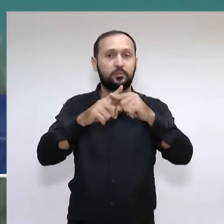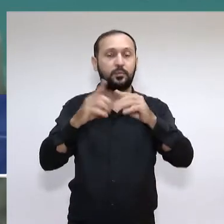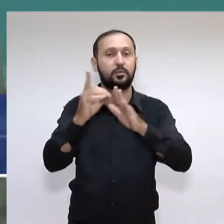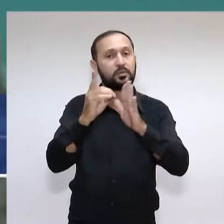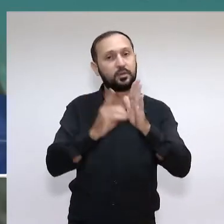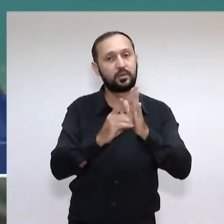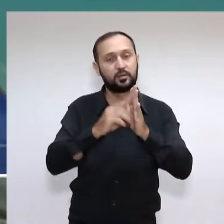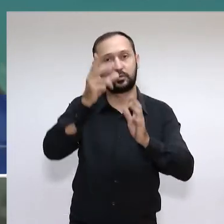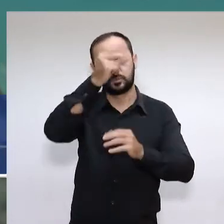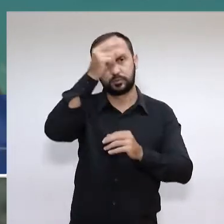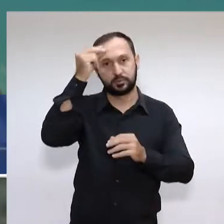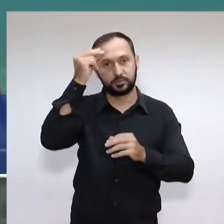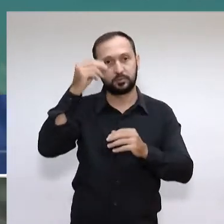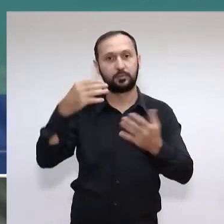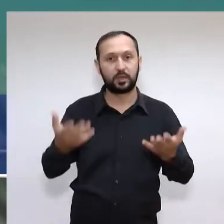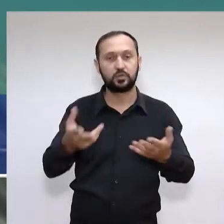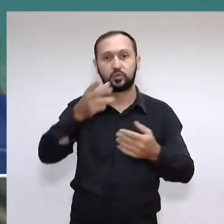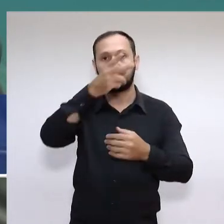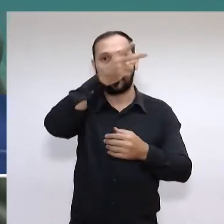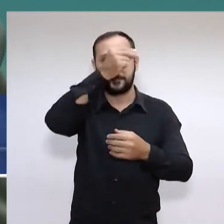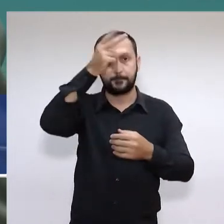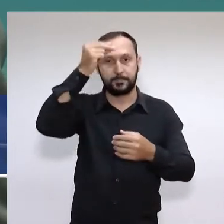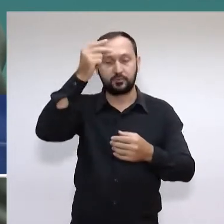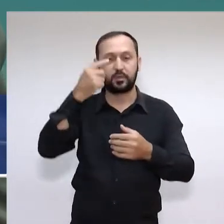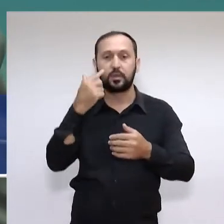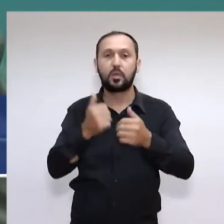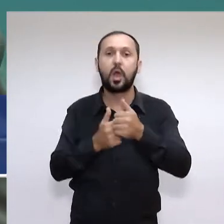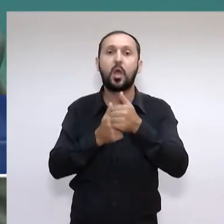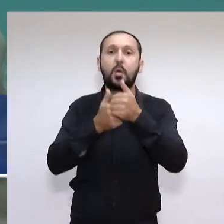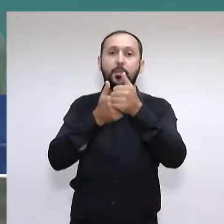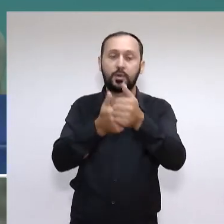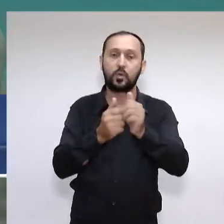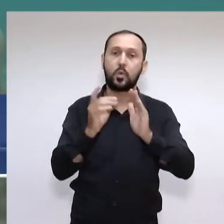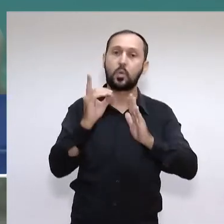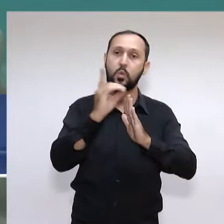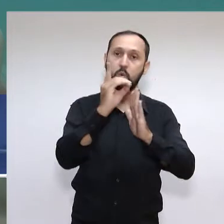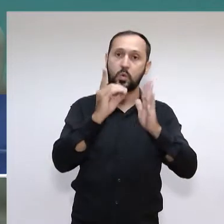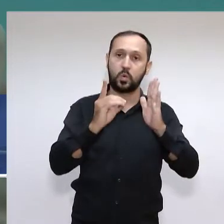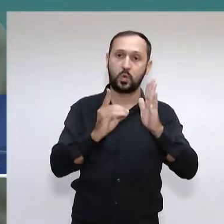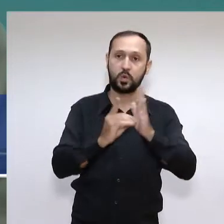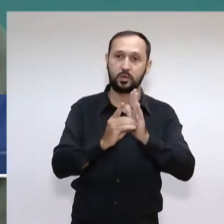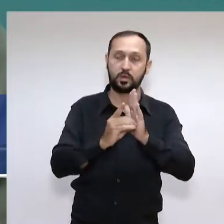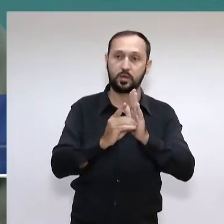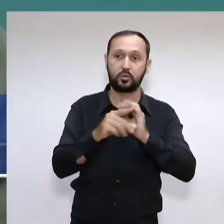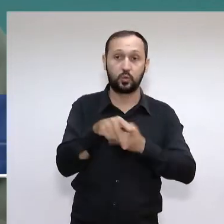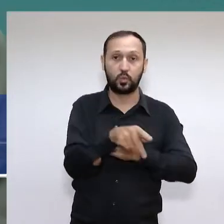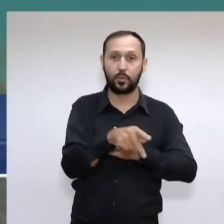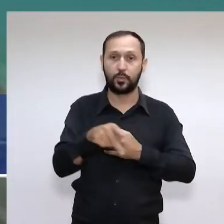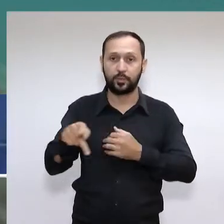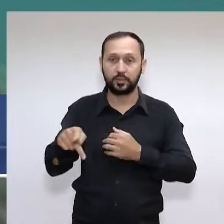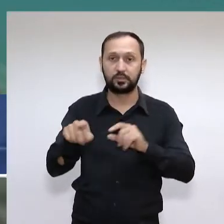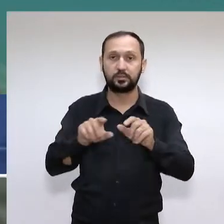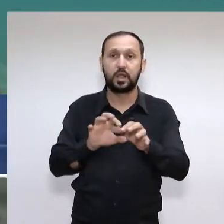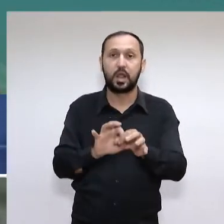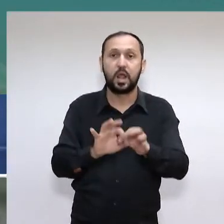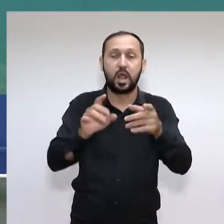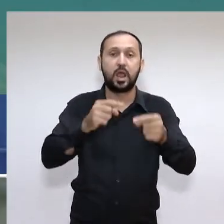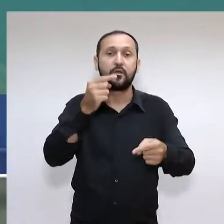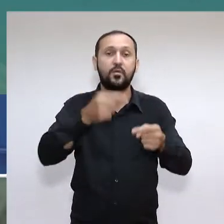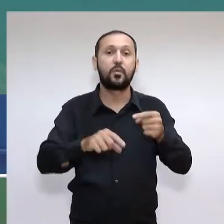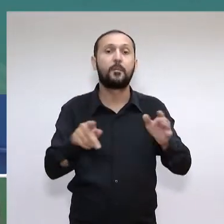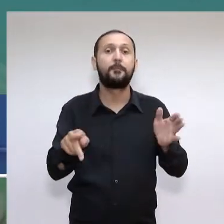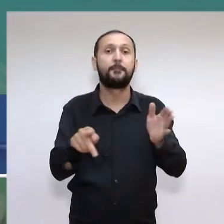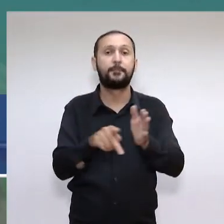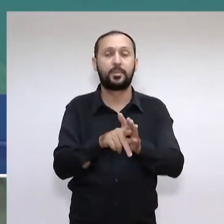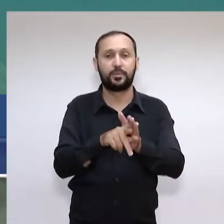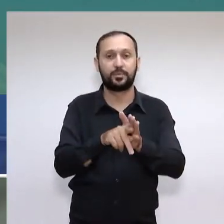igrejas e poder fazer devido ao decreto municipal, porém o prefeito municipal ele acompanhou o decreto da presidência e revogou no